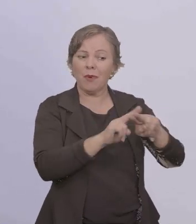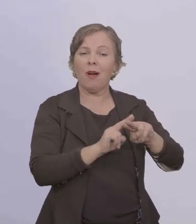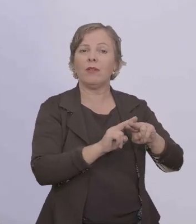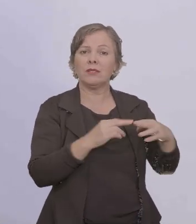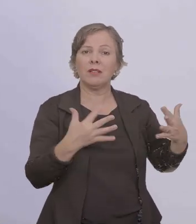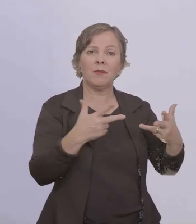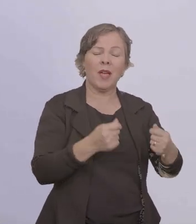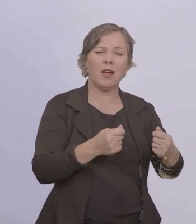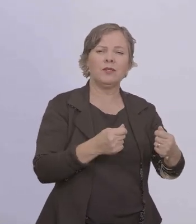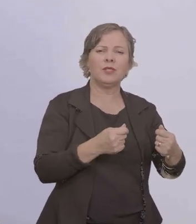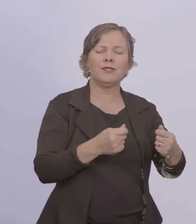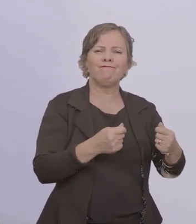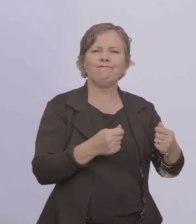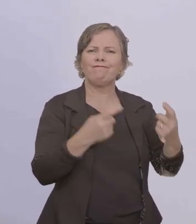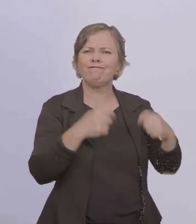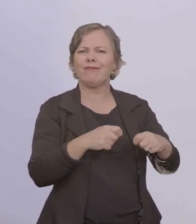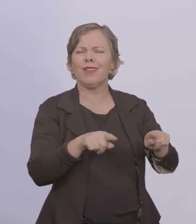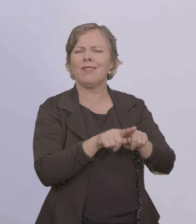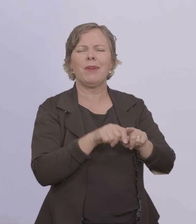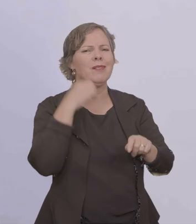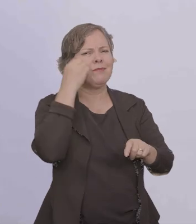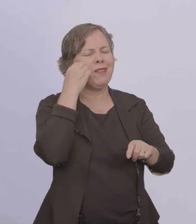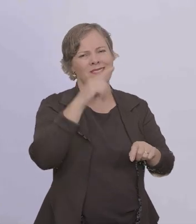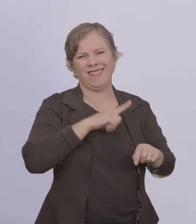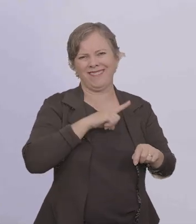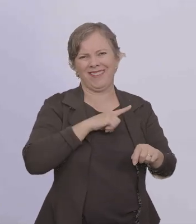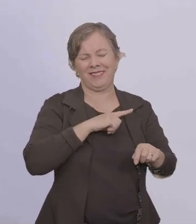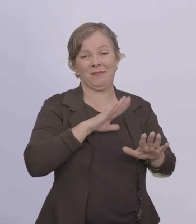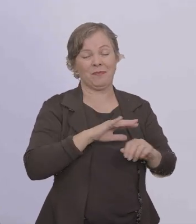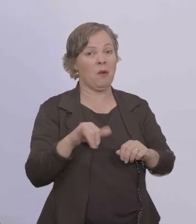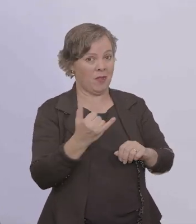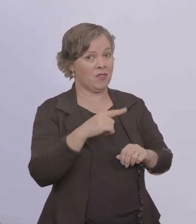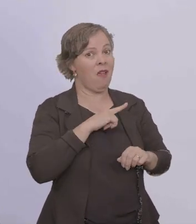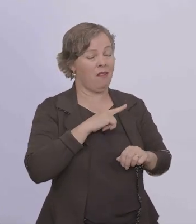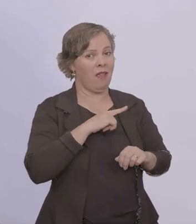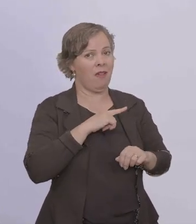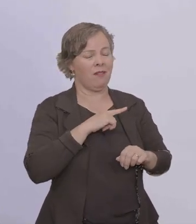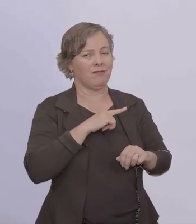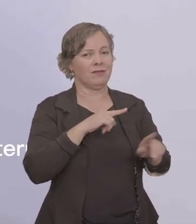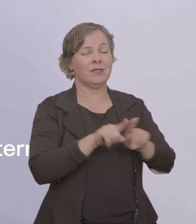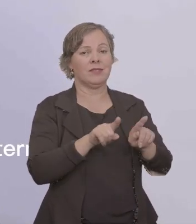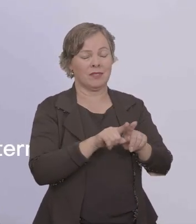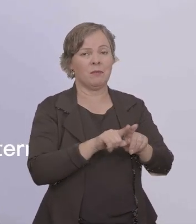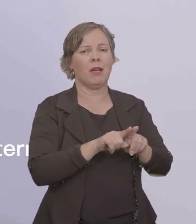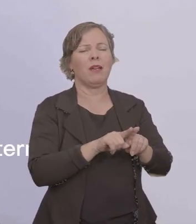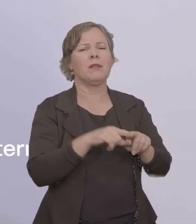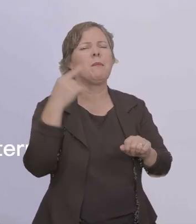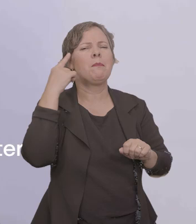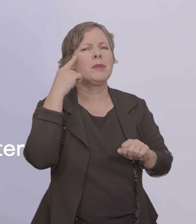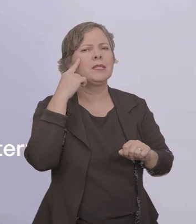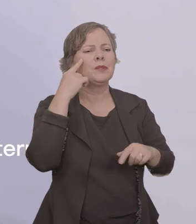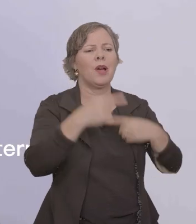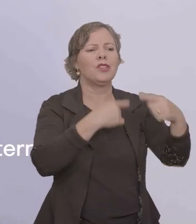dessas habilidades, competências e até mesmo da experiência. As oportunidades que eles possuem, até mesmo levando em